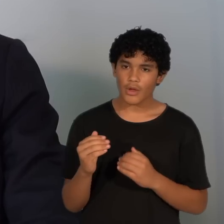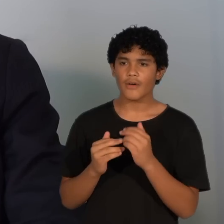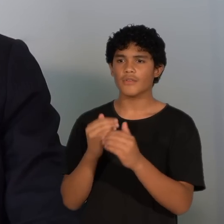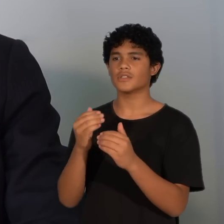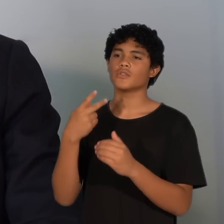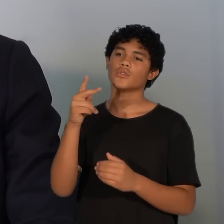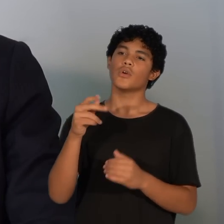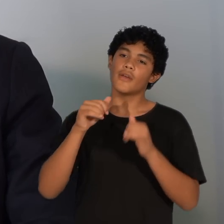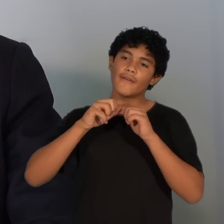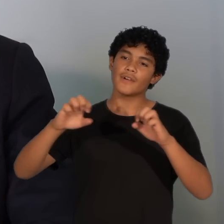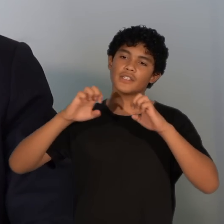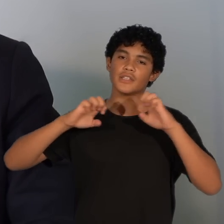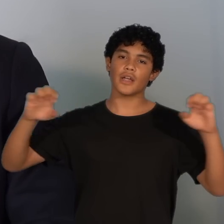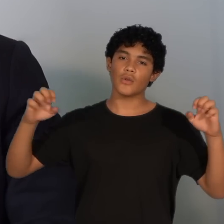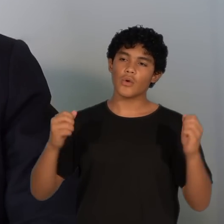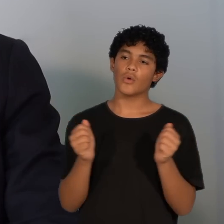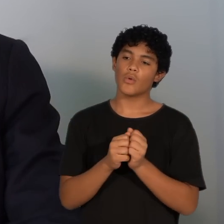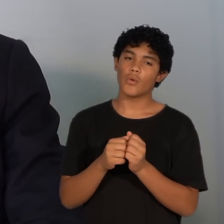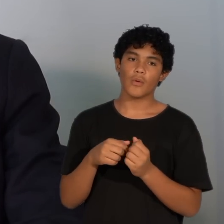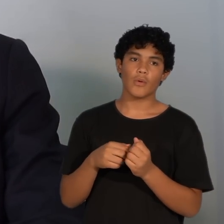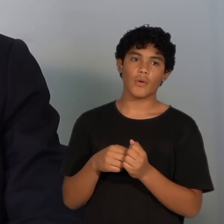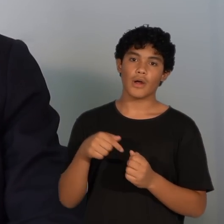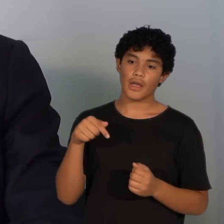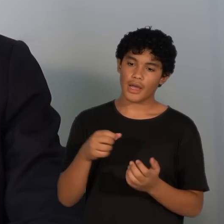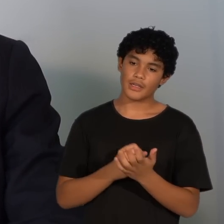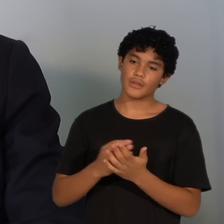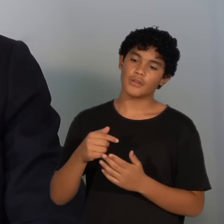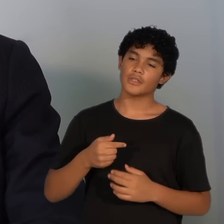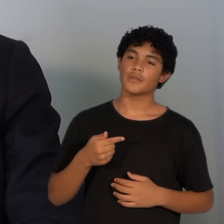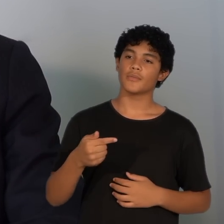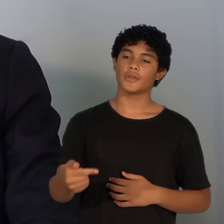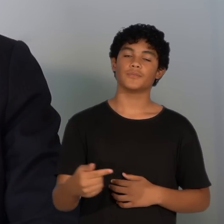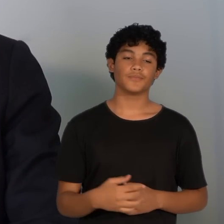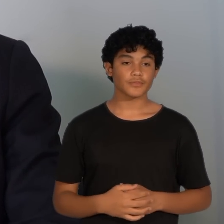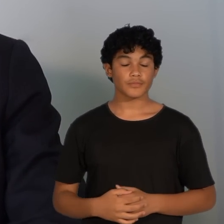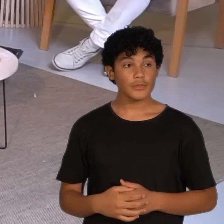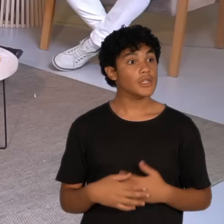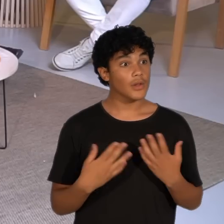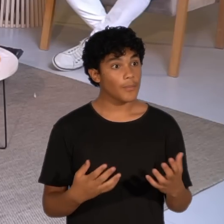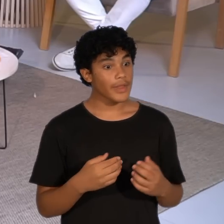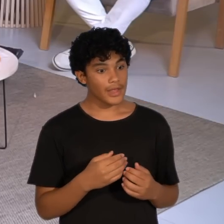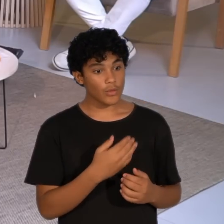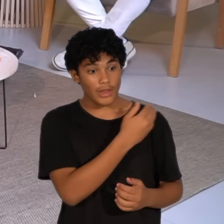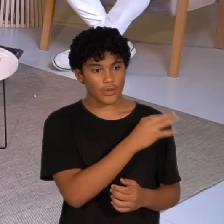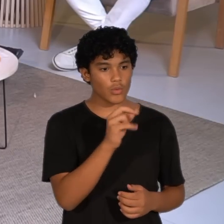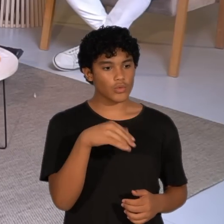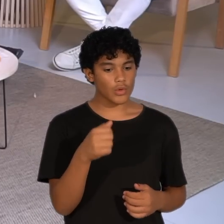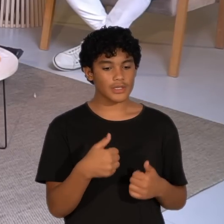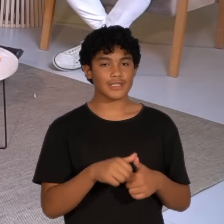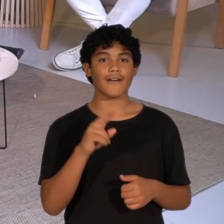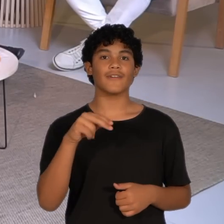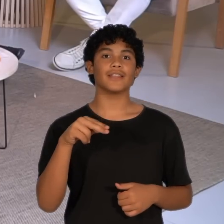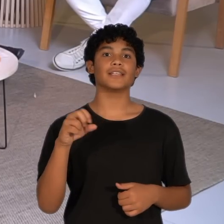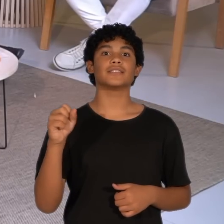continuar avançando o seu evangelho, né, com a lição dessa semana. Maravilha. Ao lado do Tony está a